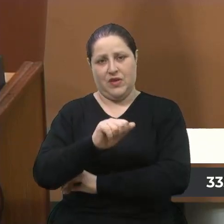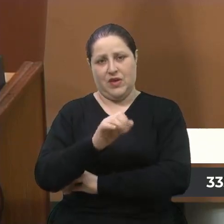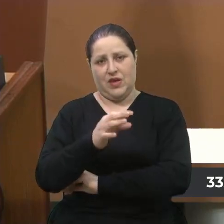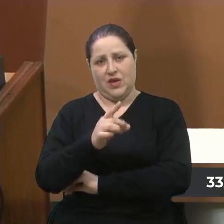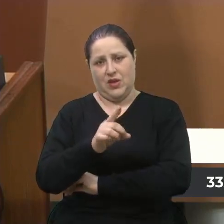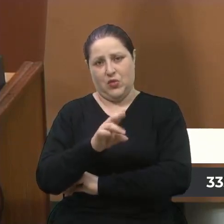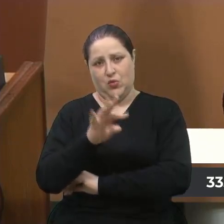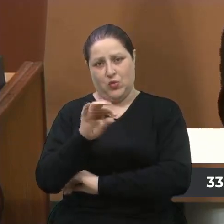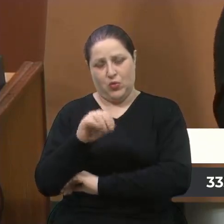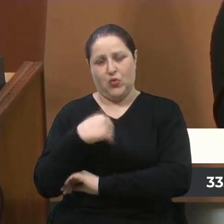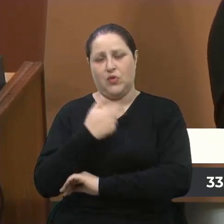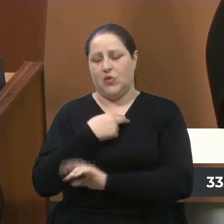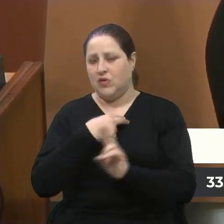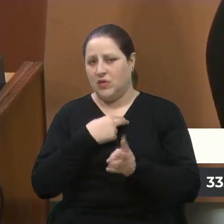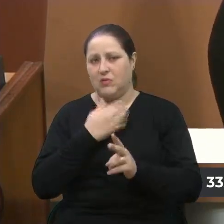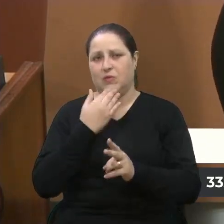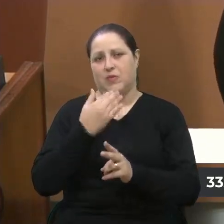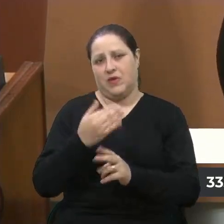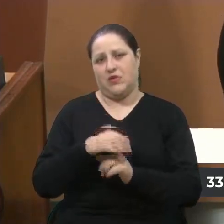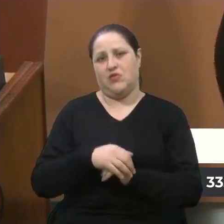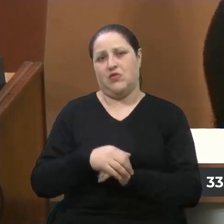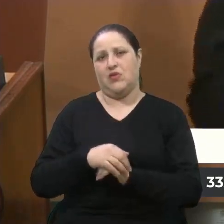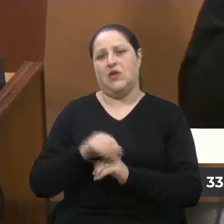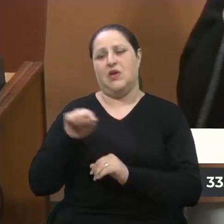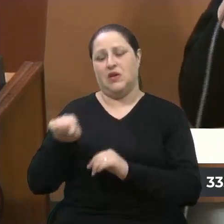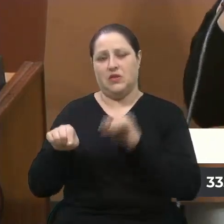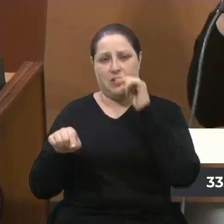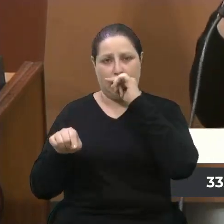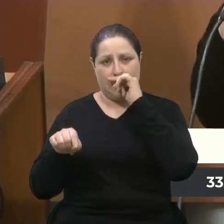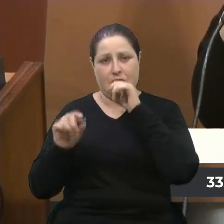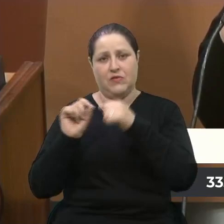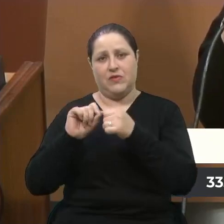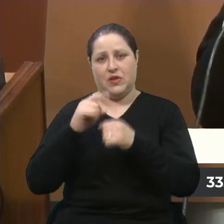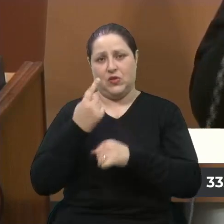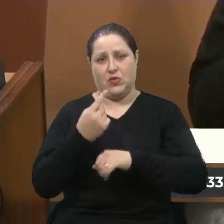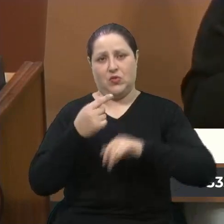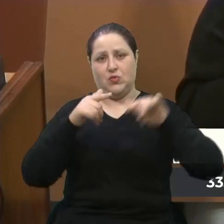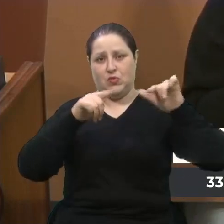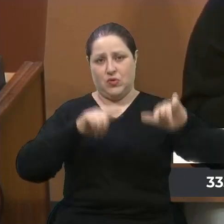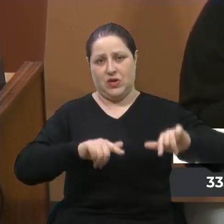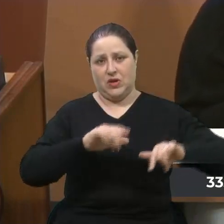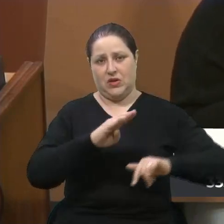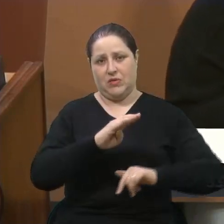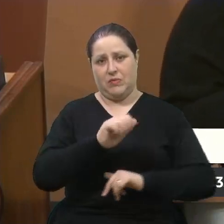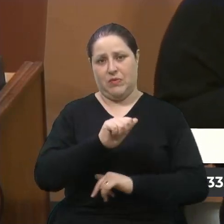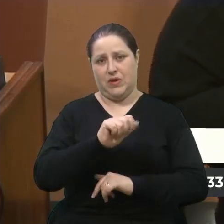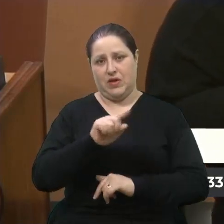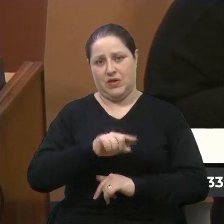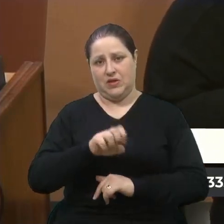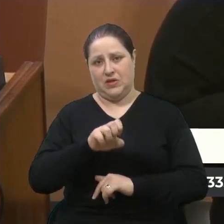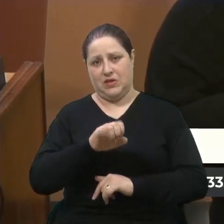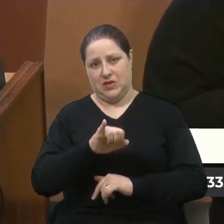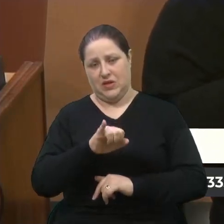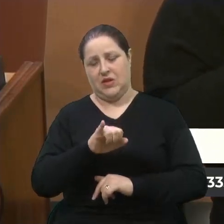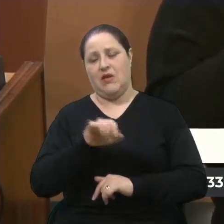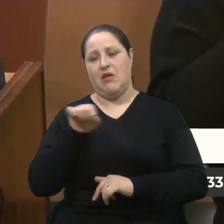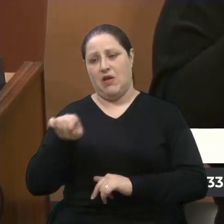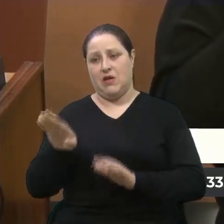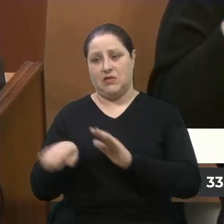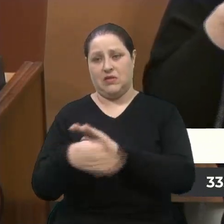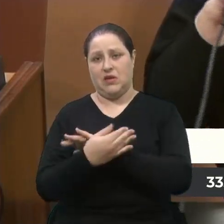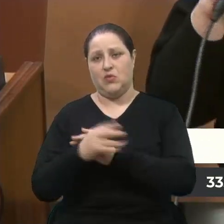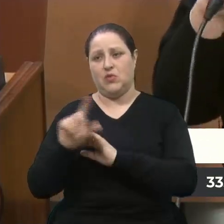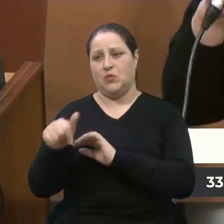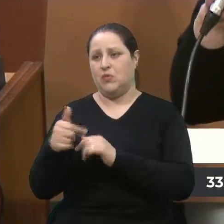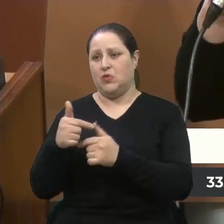elevadas. Depois de Sartori eu não vi mais, não acontecer nenhum, né? Dizer também que ele